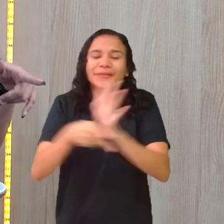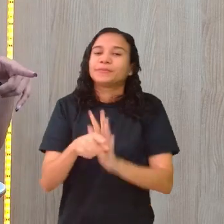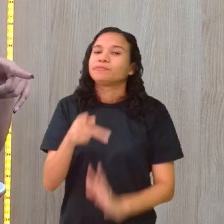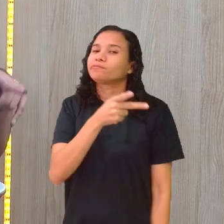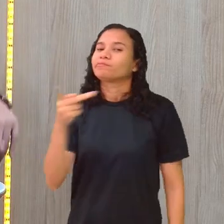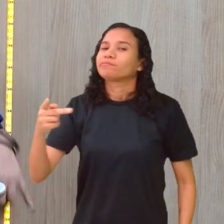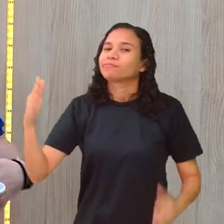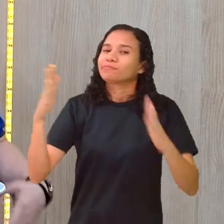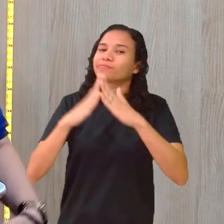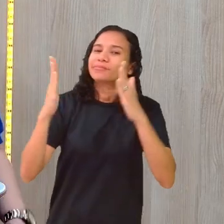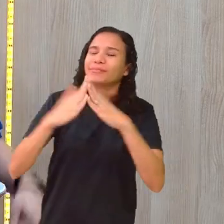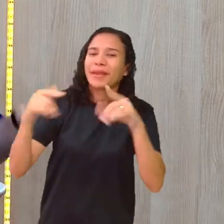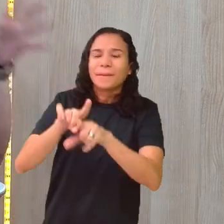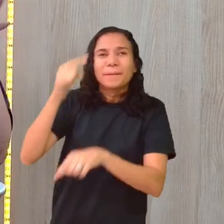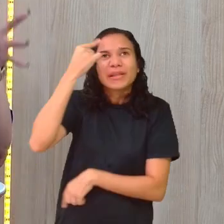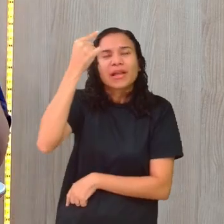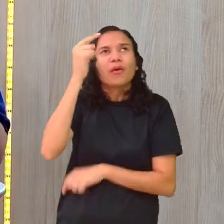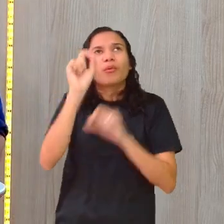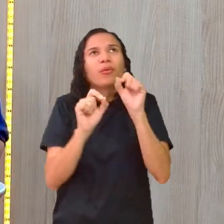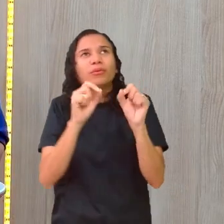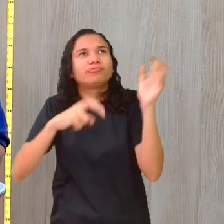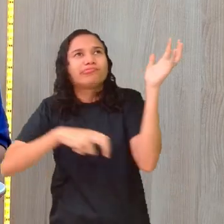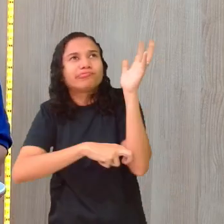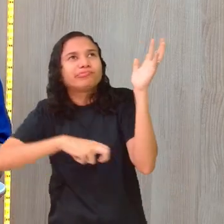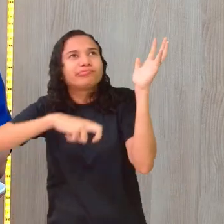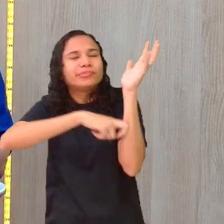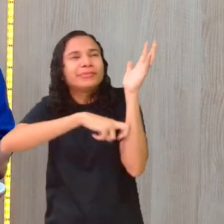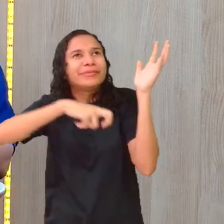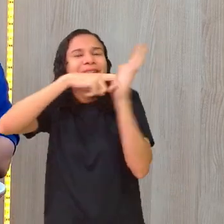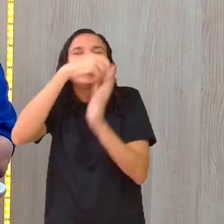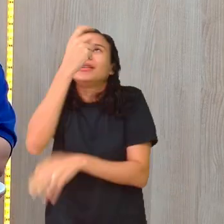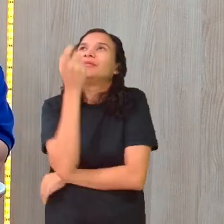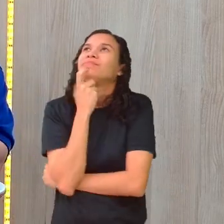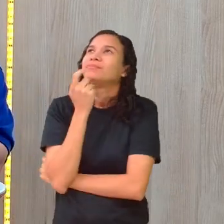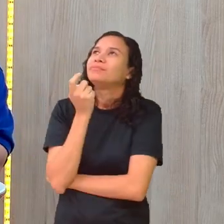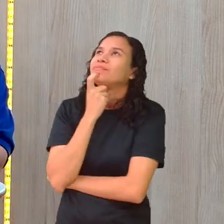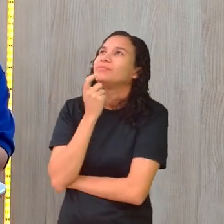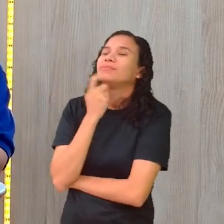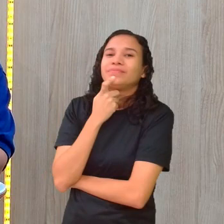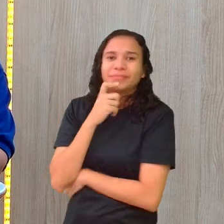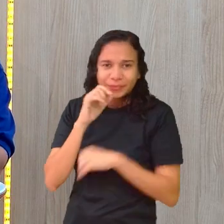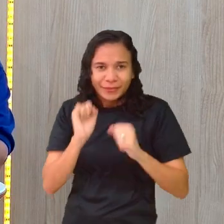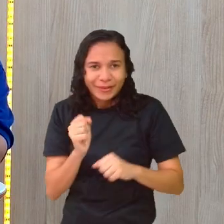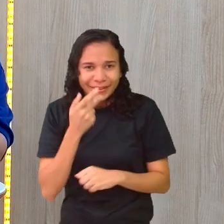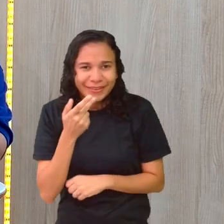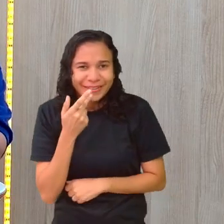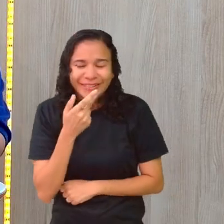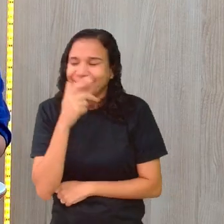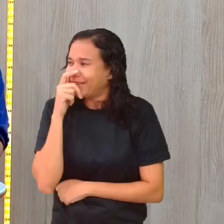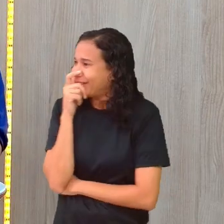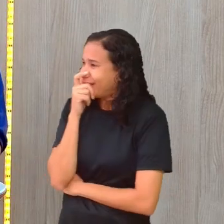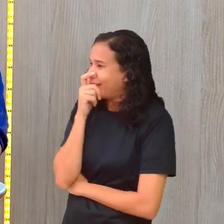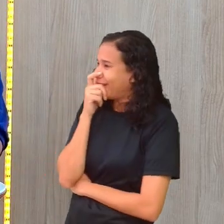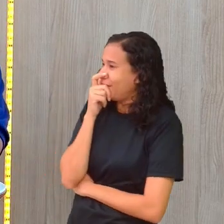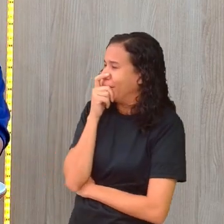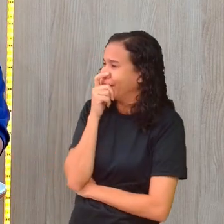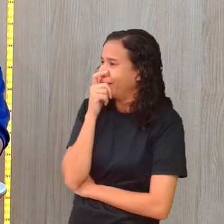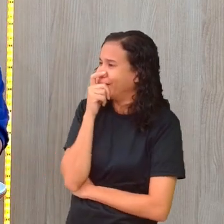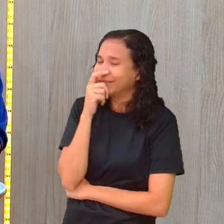vocês aí em casa também estão, meu Deus, quais são? Eu queria falar pelo menos, posso, professor?